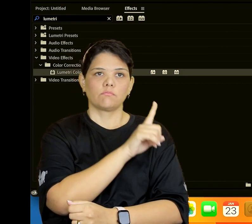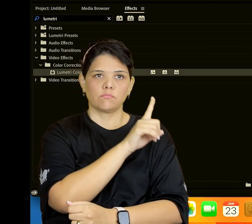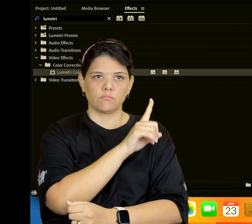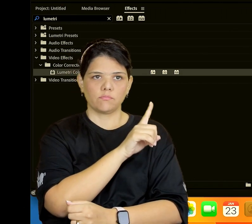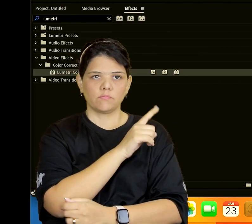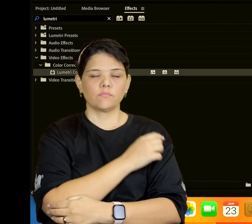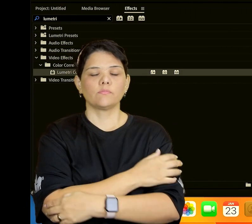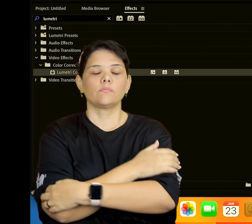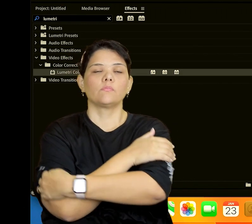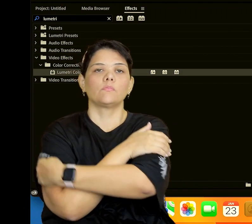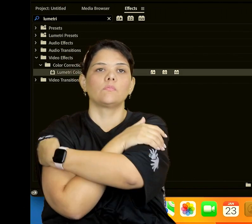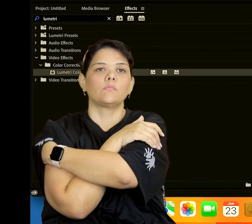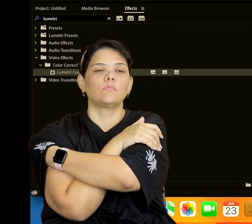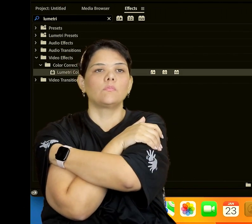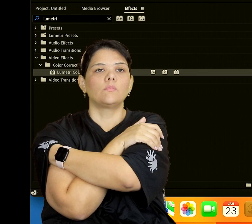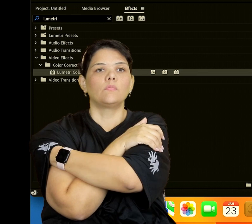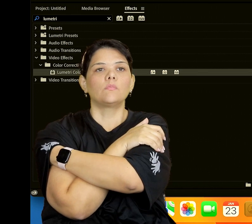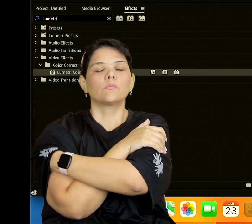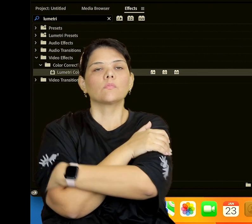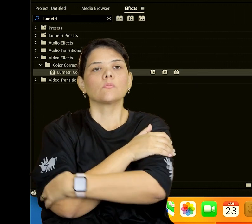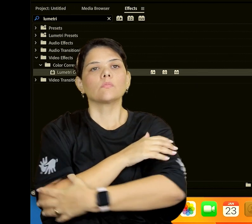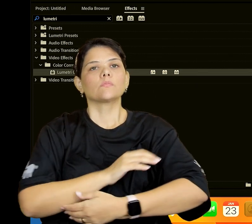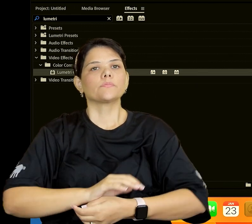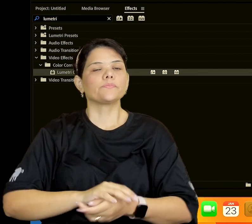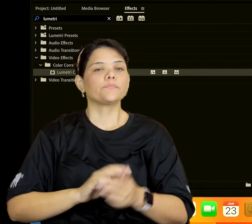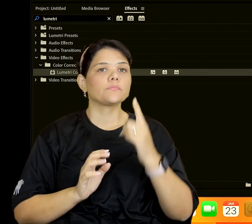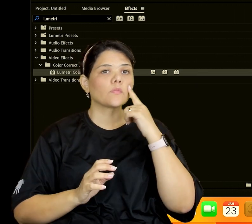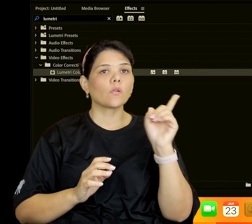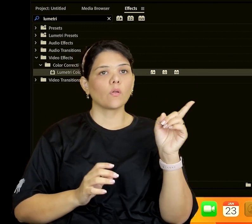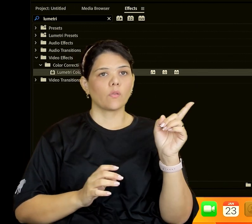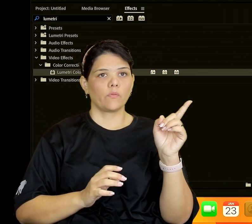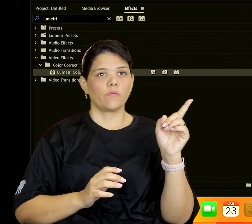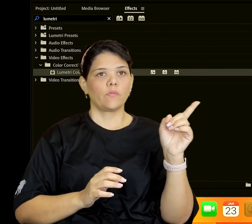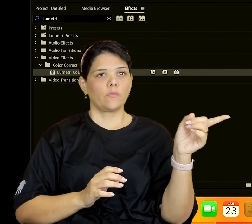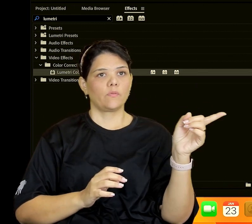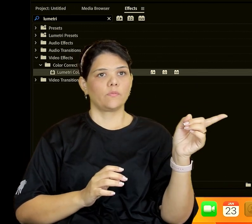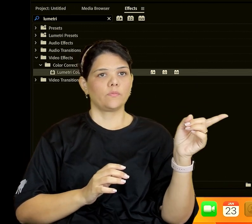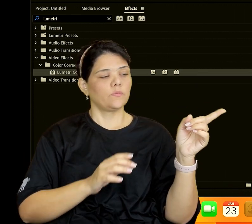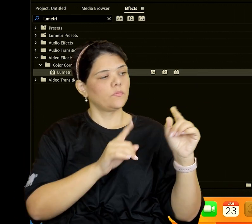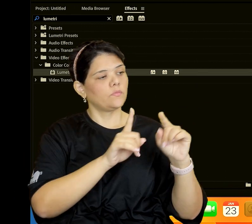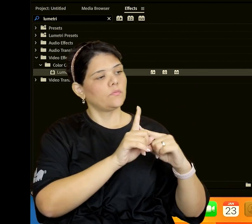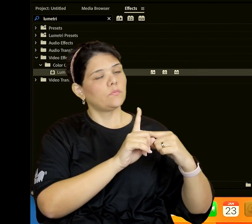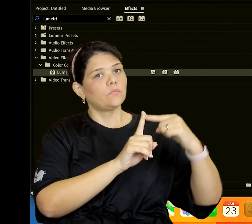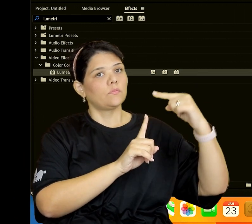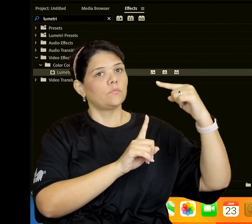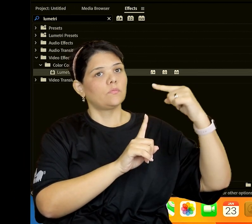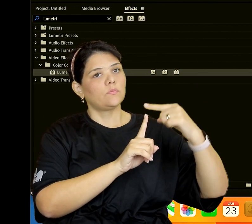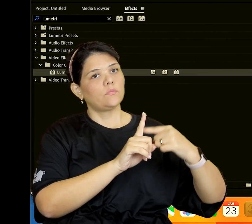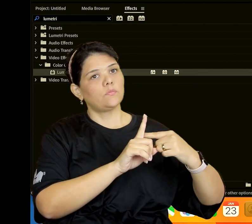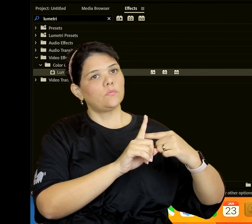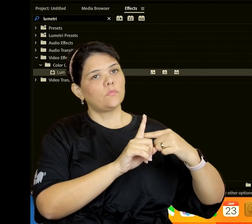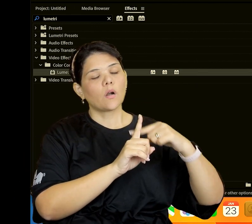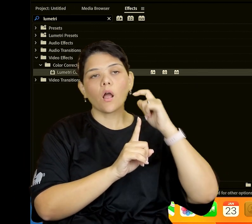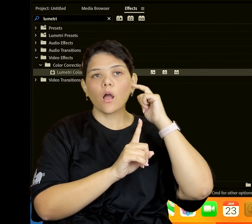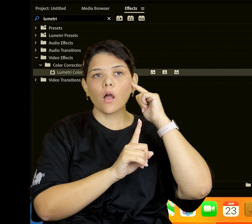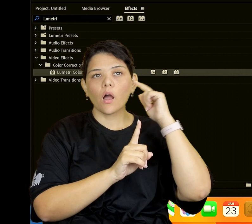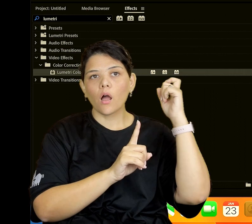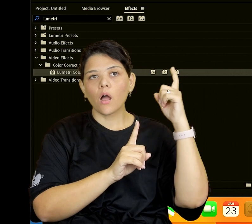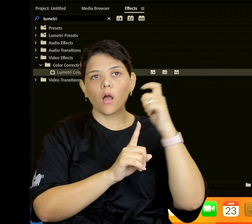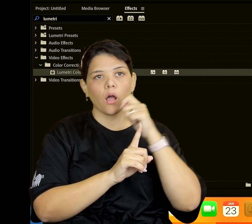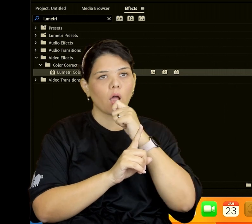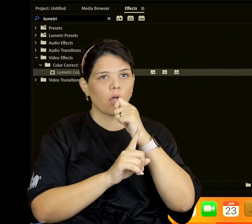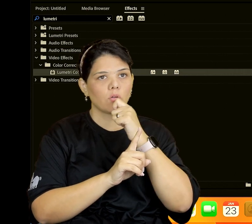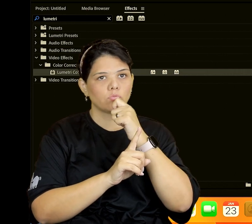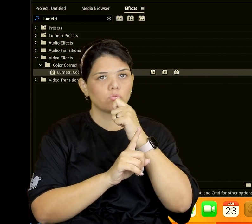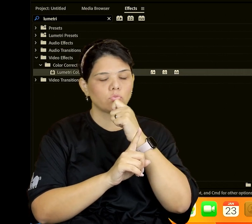Aqui, quem pediu é um medidor de áudio, tranquilo? Ele está sempre aqui do ladinho. No DaVinci a gente tem aquele que fica no